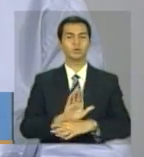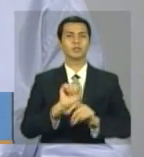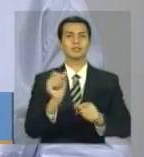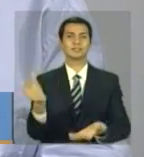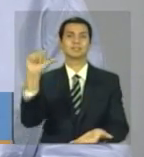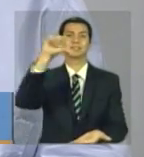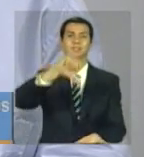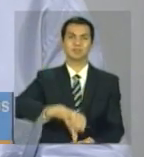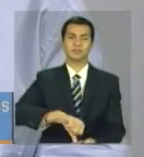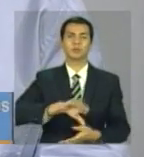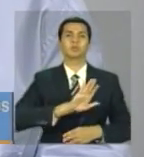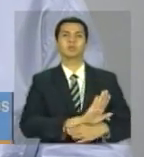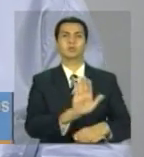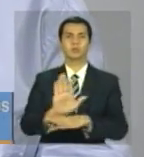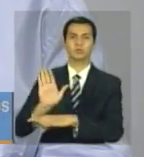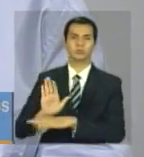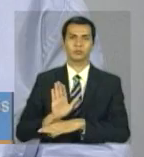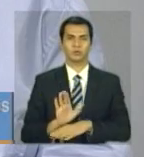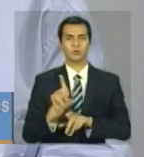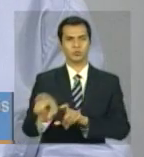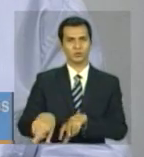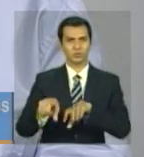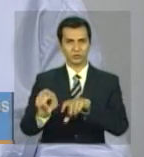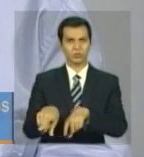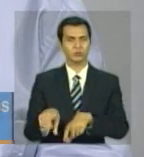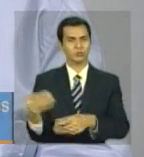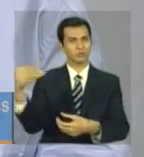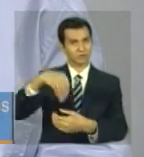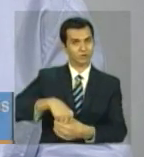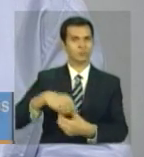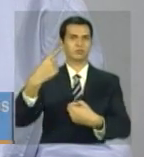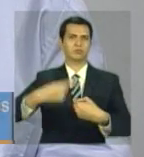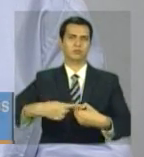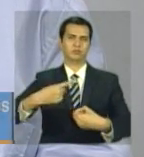né? Já firmou alguns estados,